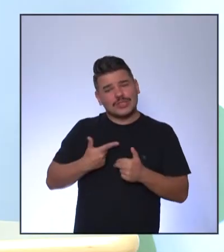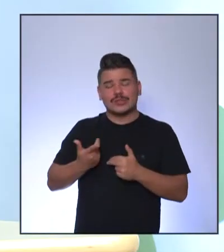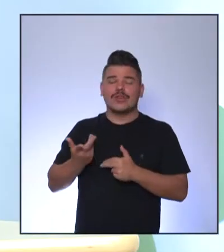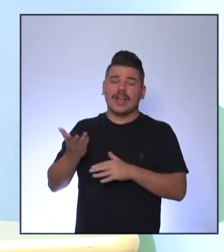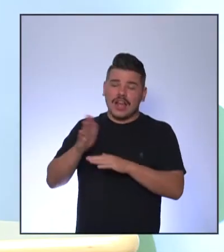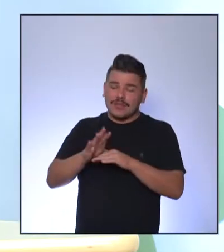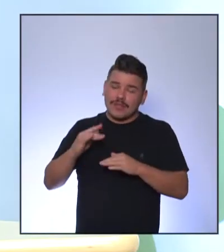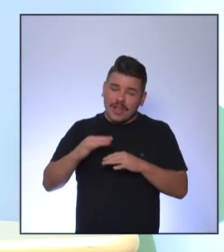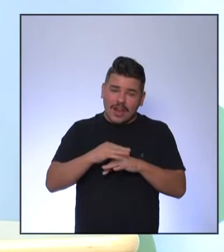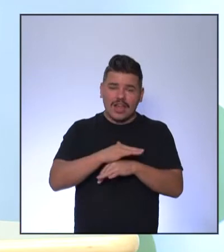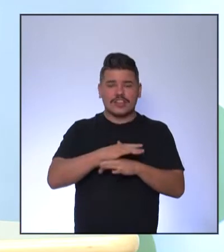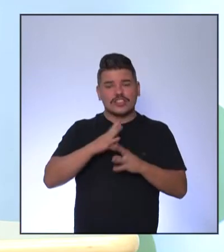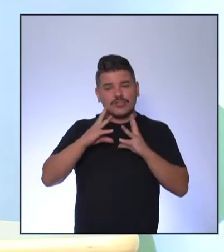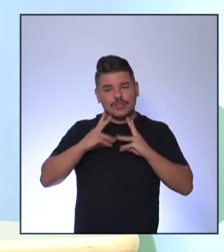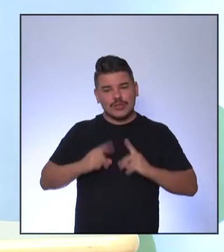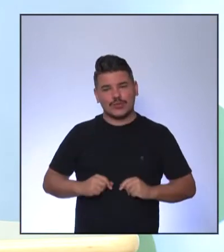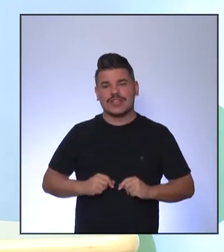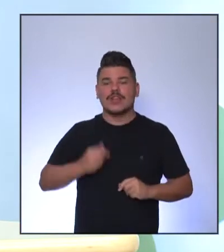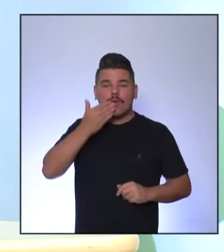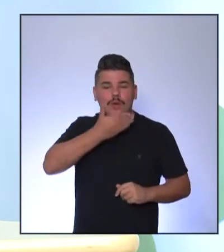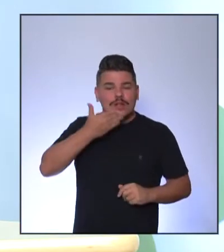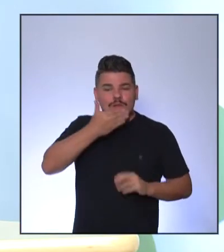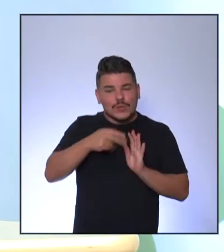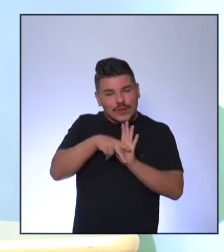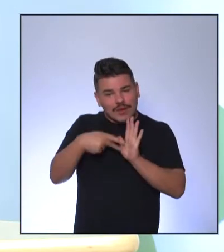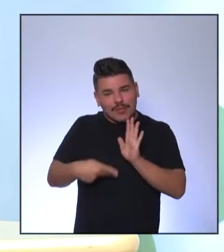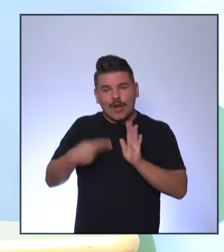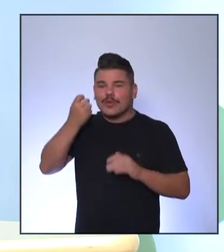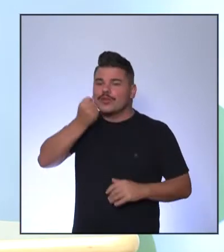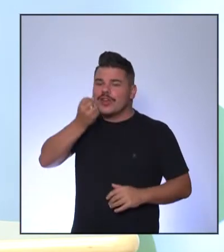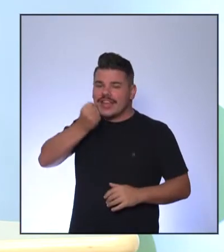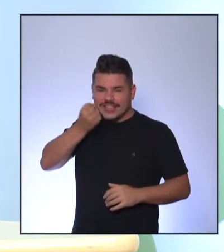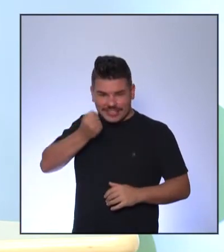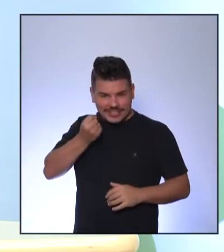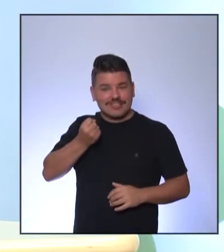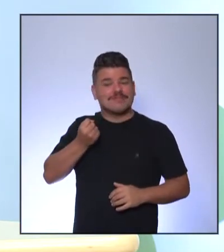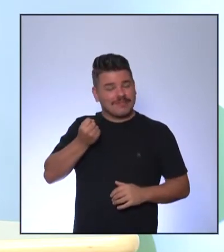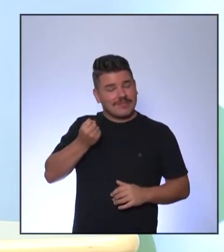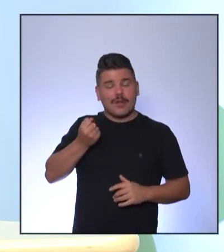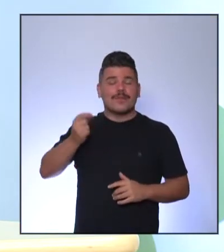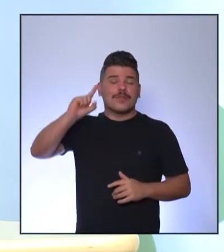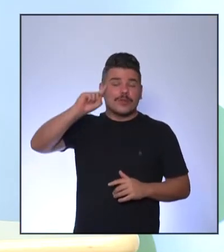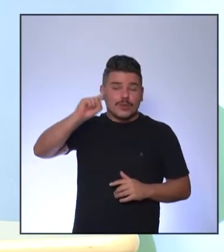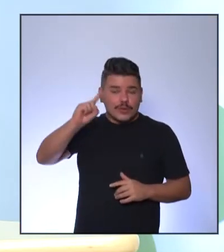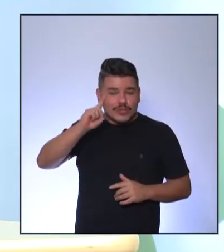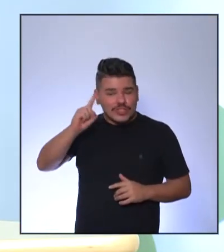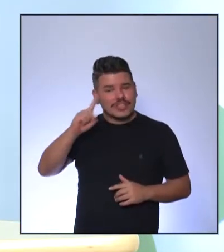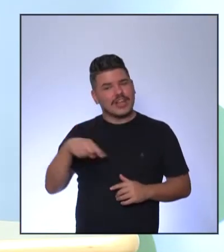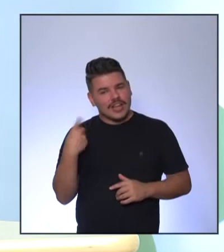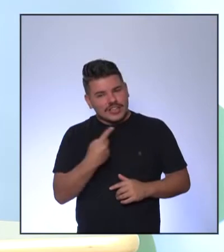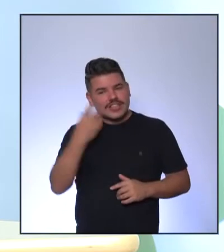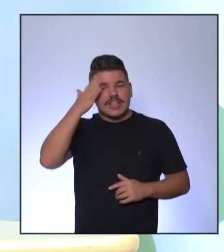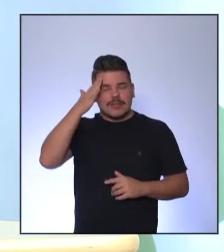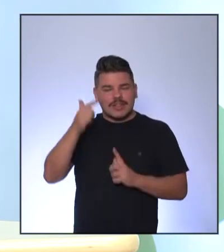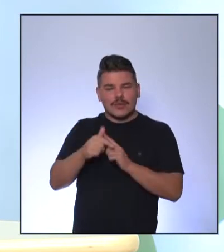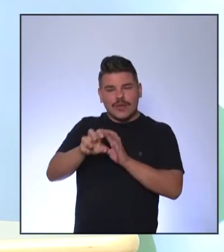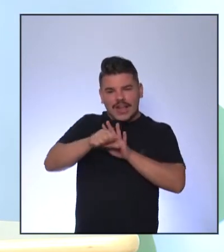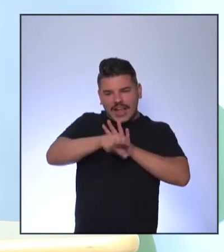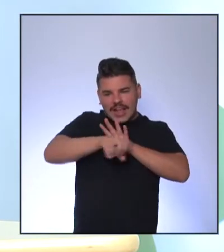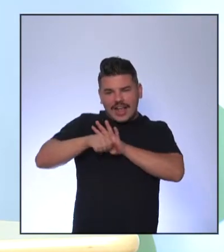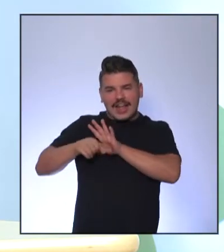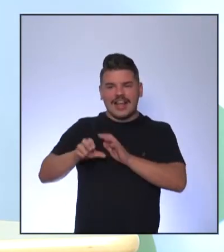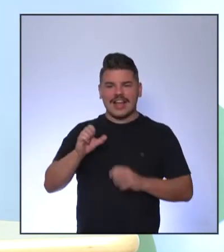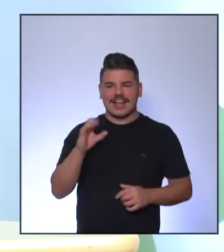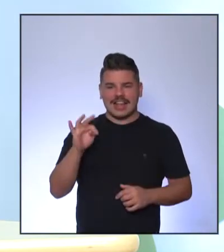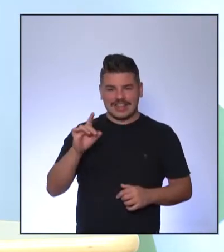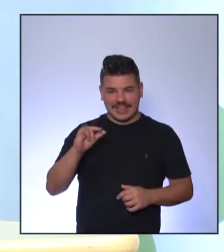quebrar a lactose, que é o açúcar do leite. Então, essas enzimas, elas fazem parte do nosso dia a dia, né? Esses catalisadores, eles fazem parte do